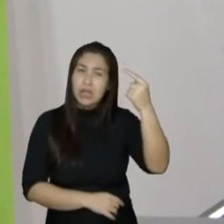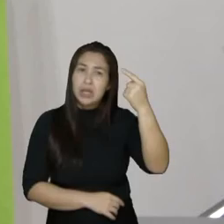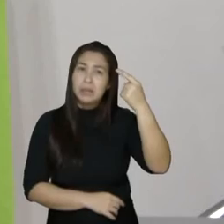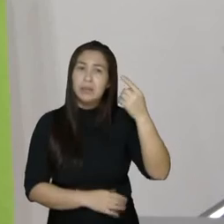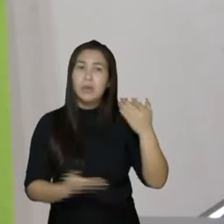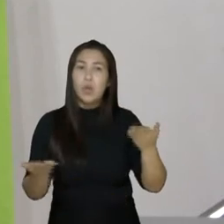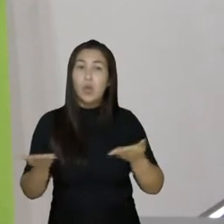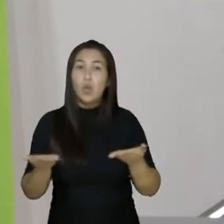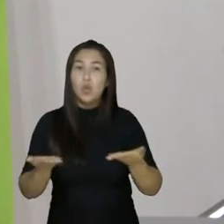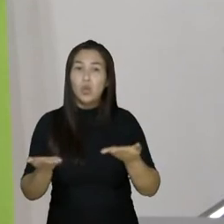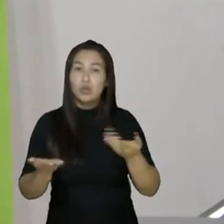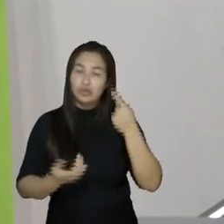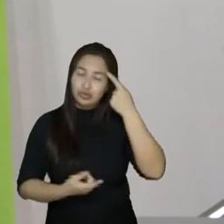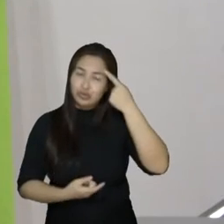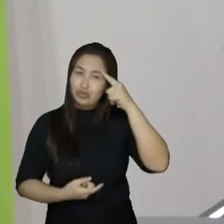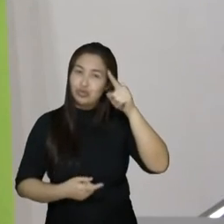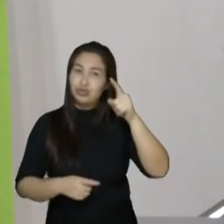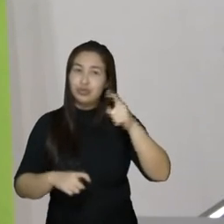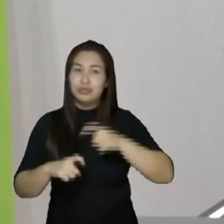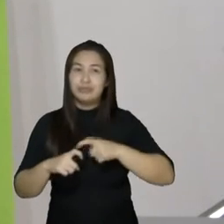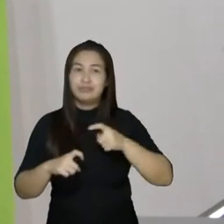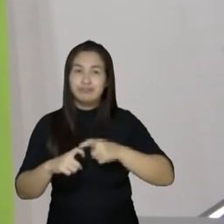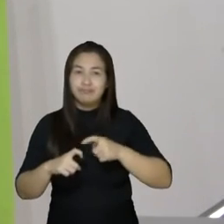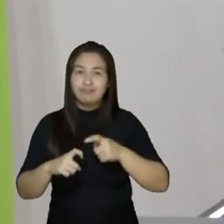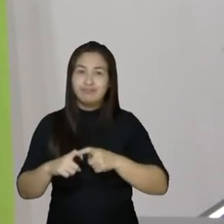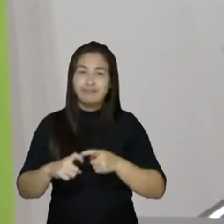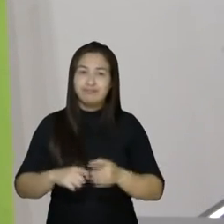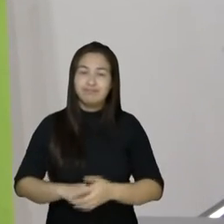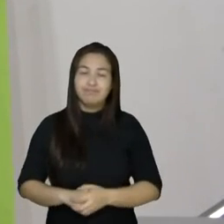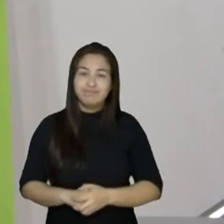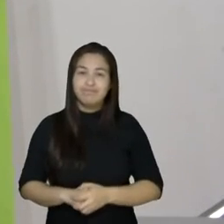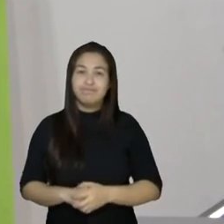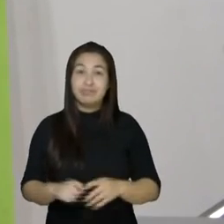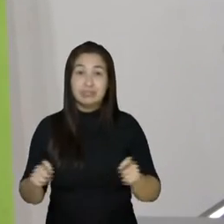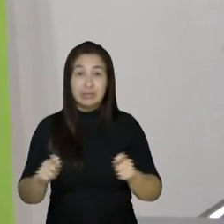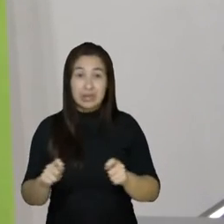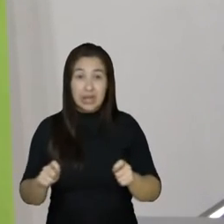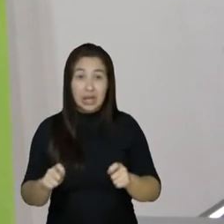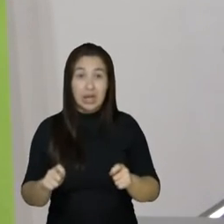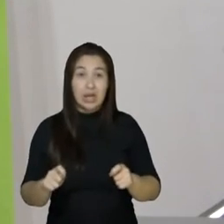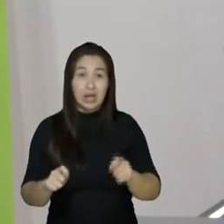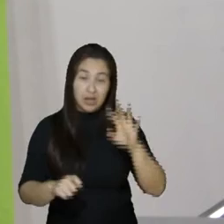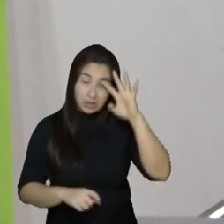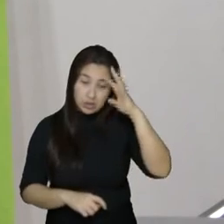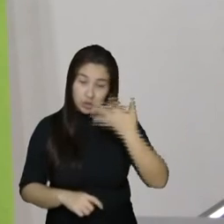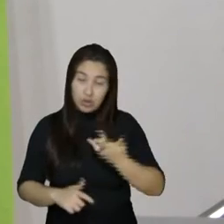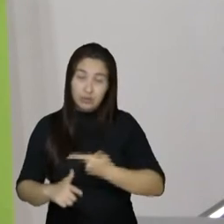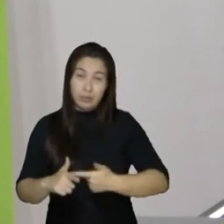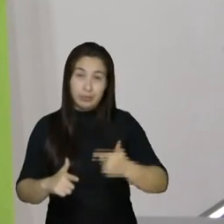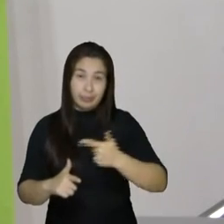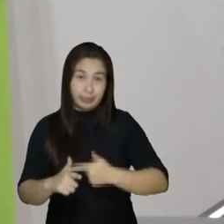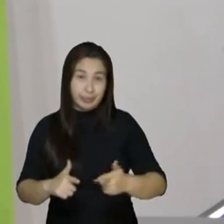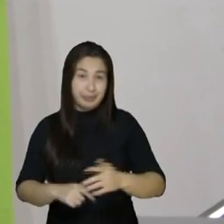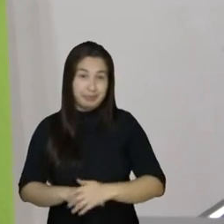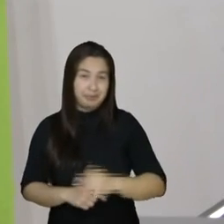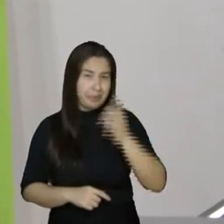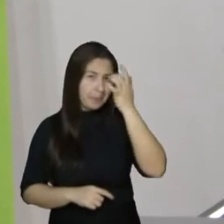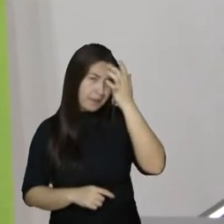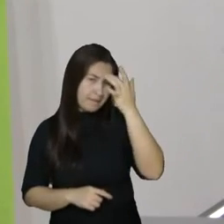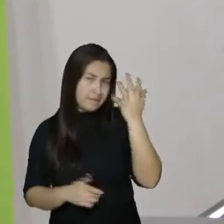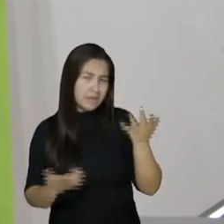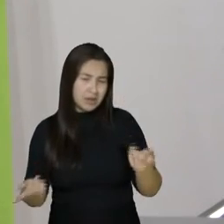hoje, no dia do médico, para que seja um problema resolvido. É fácil de